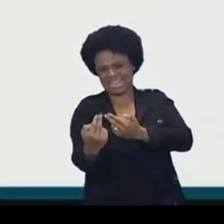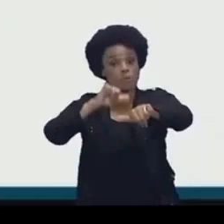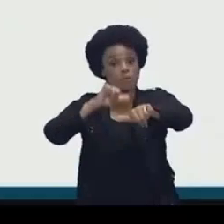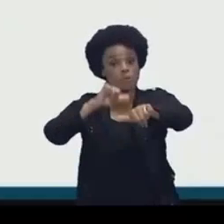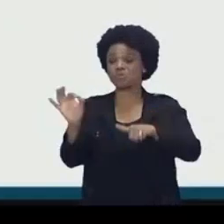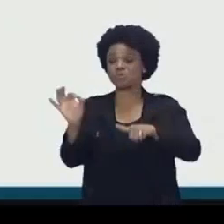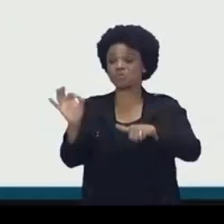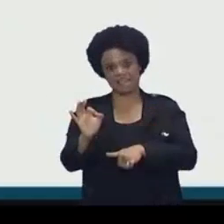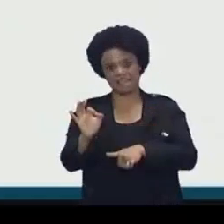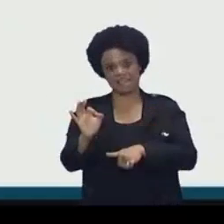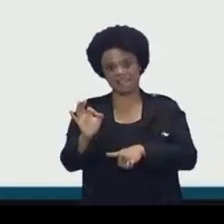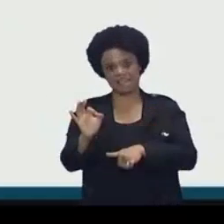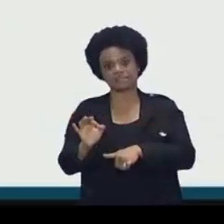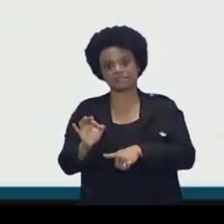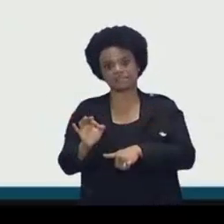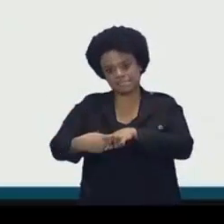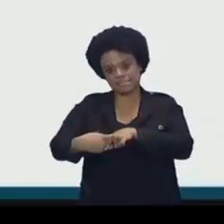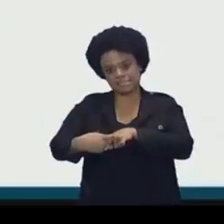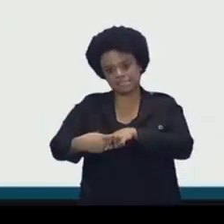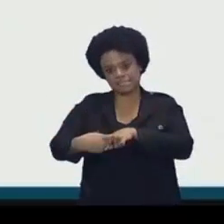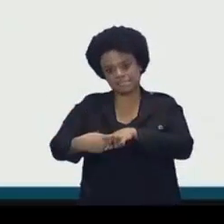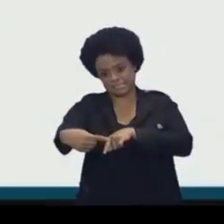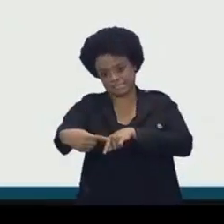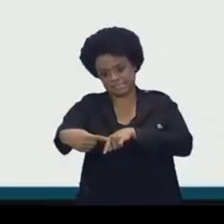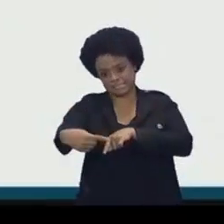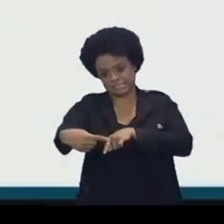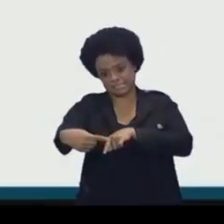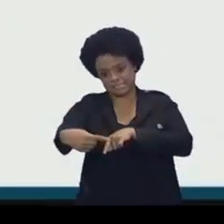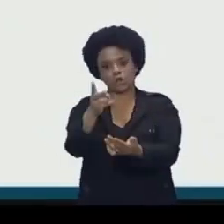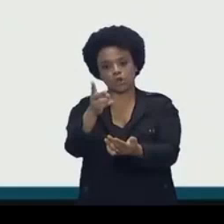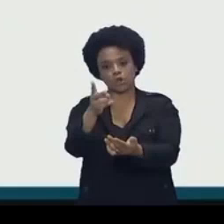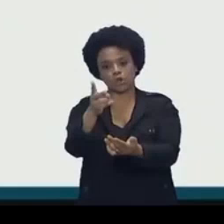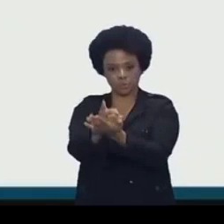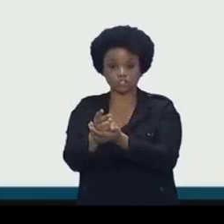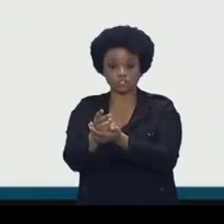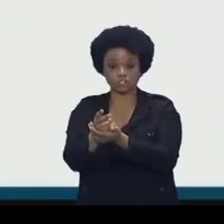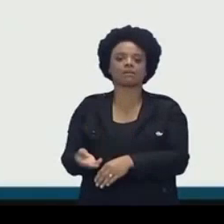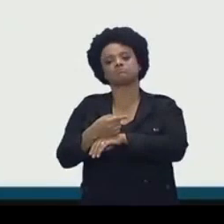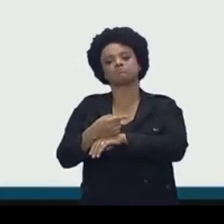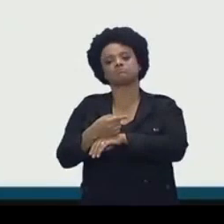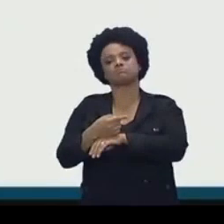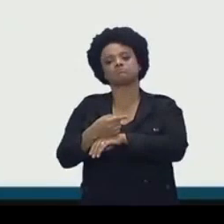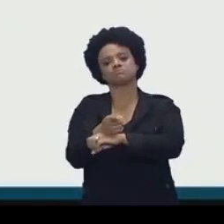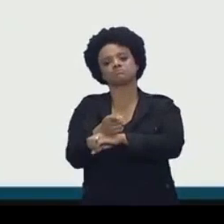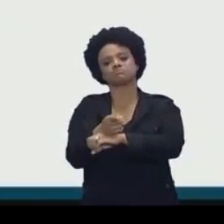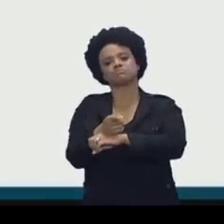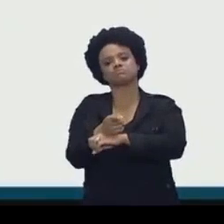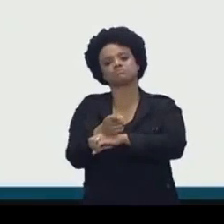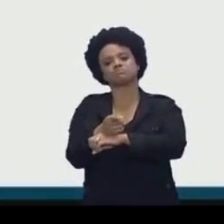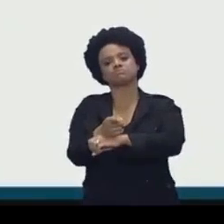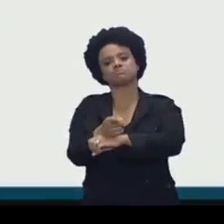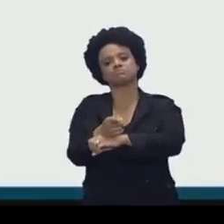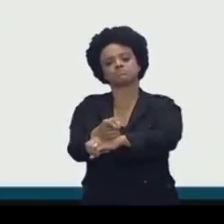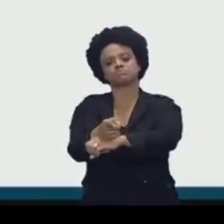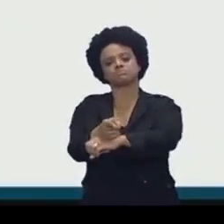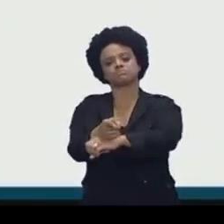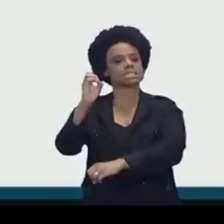retilíneo apenas uniforme, que nós não temos, a aceleração é zero. Então, essa é uma